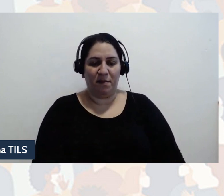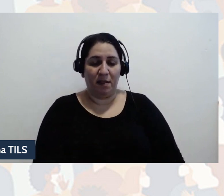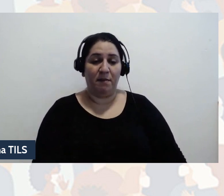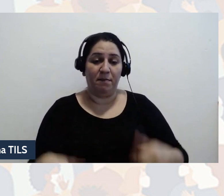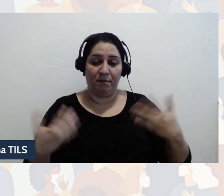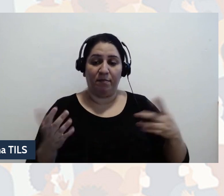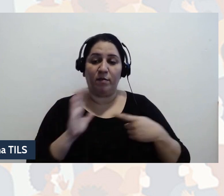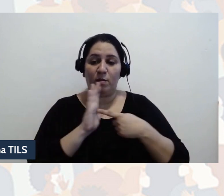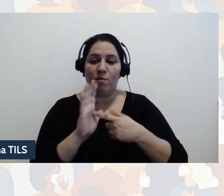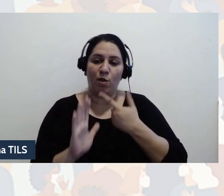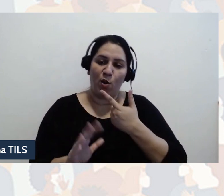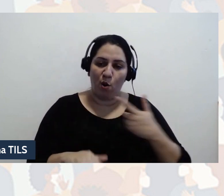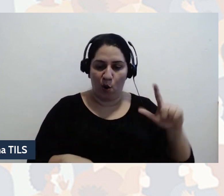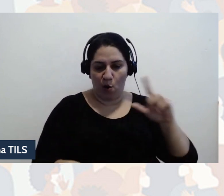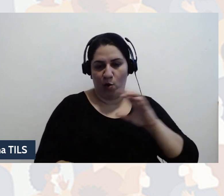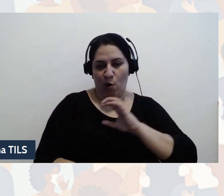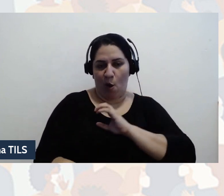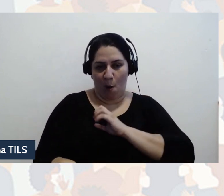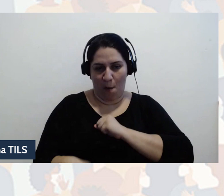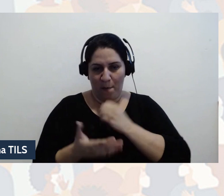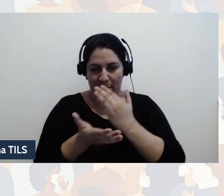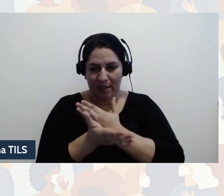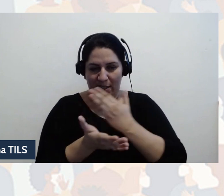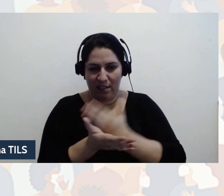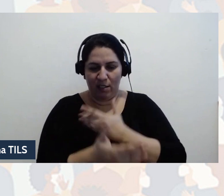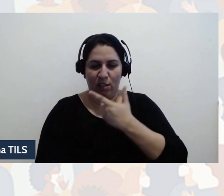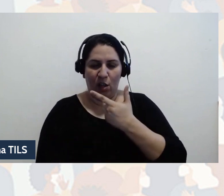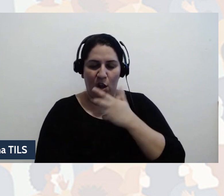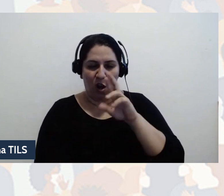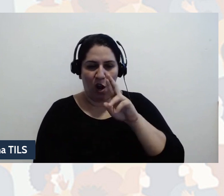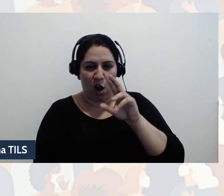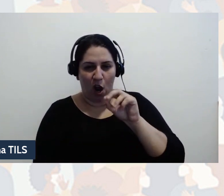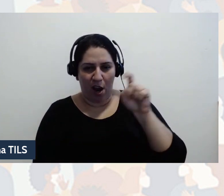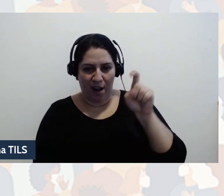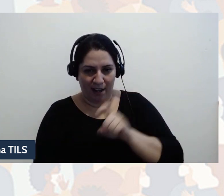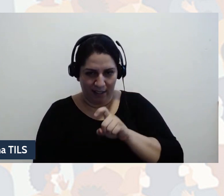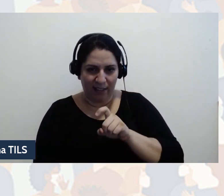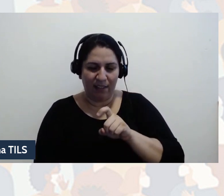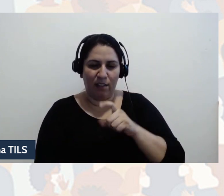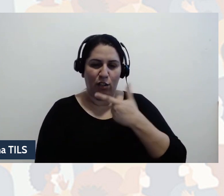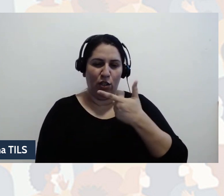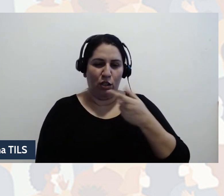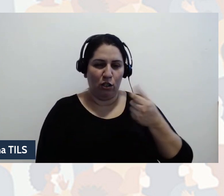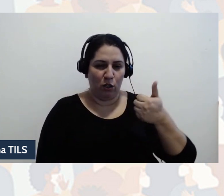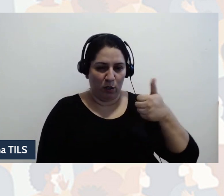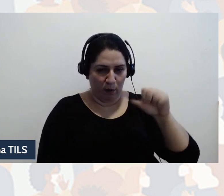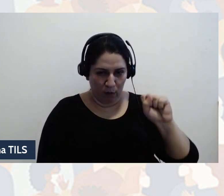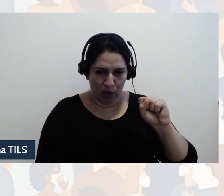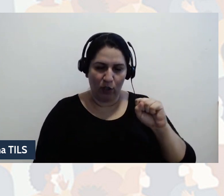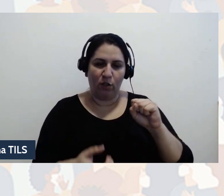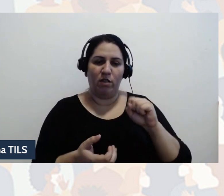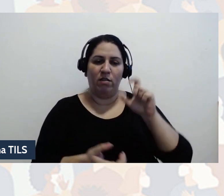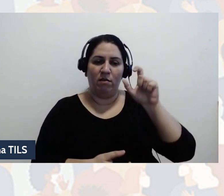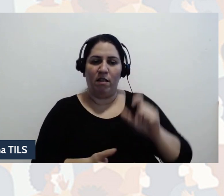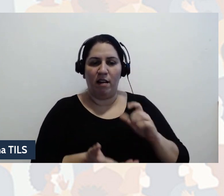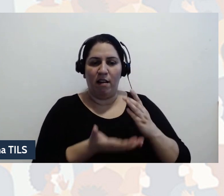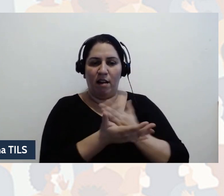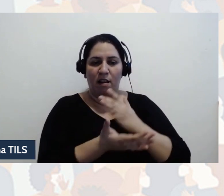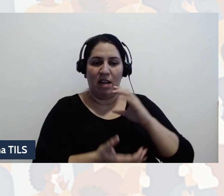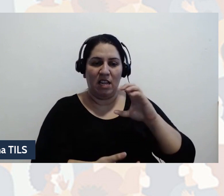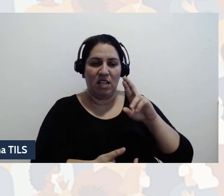outro romance, o Vox, né, de 2018, de Christina Dauscher, as mulheres não podem falar mais que 100 palavras por